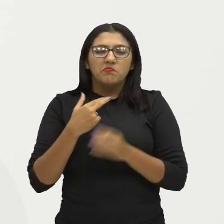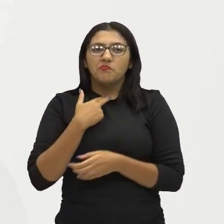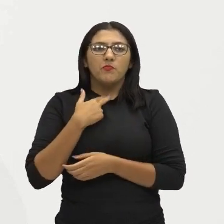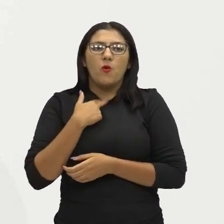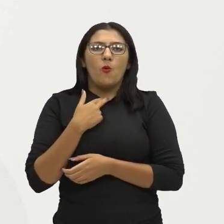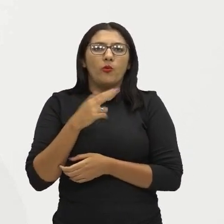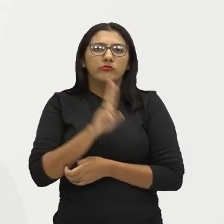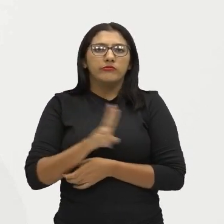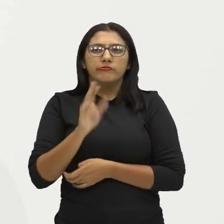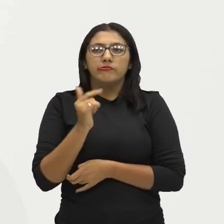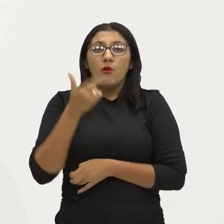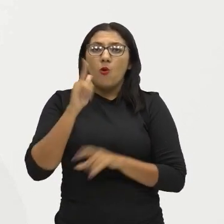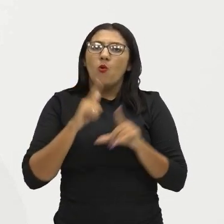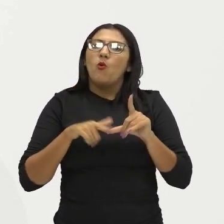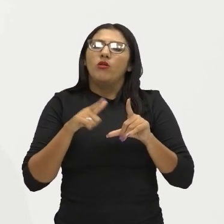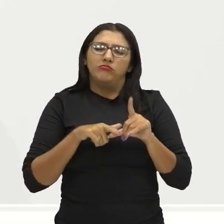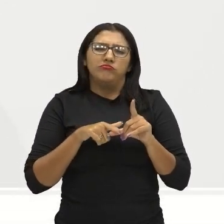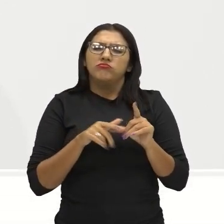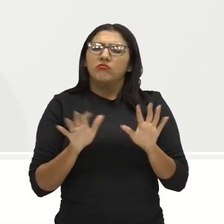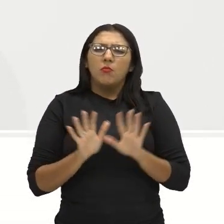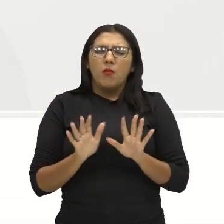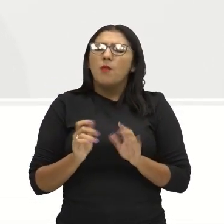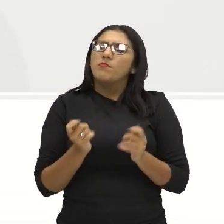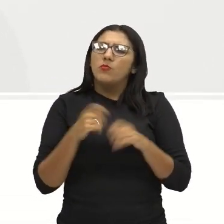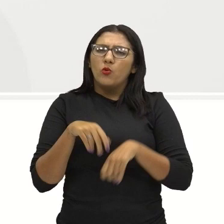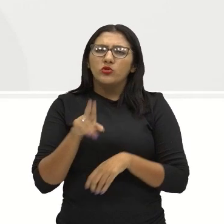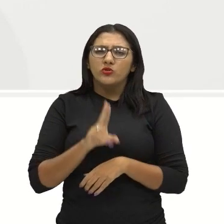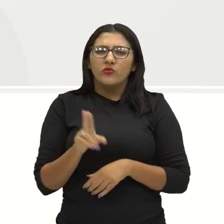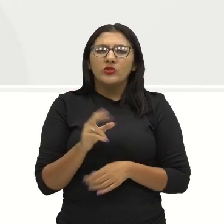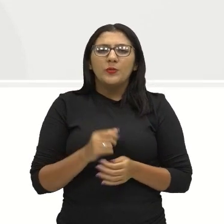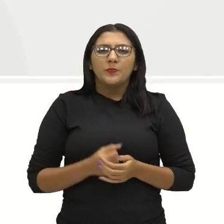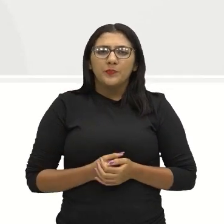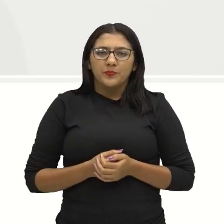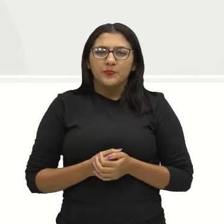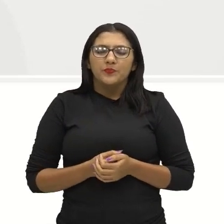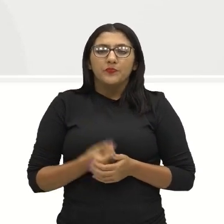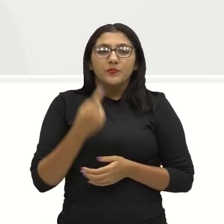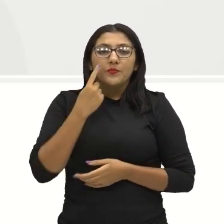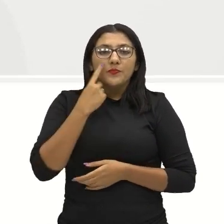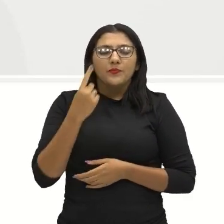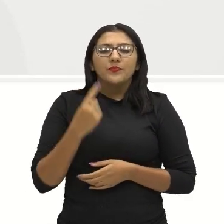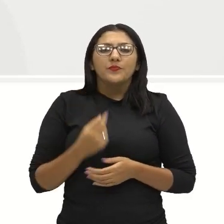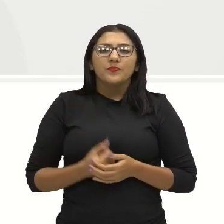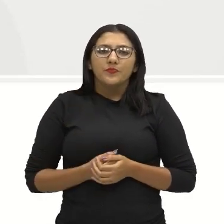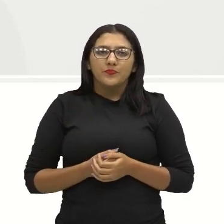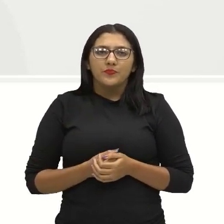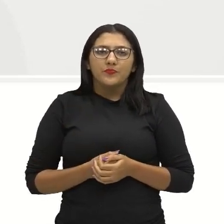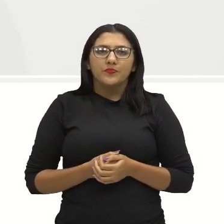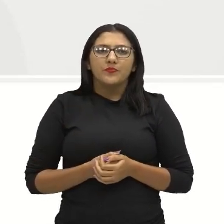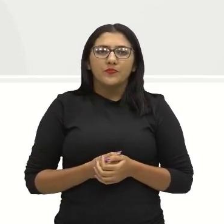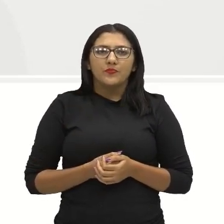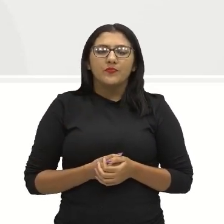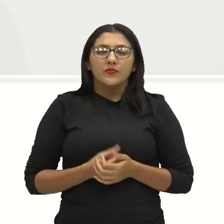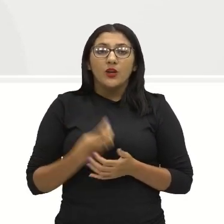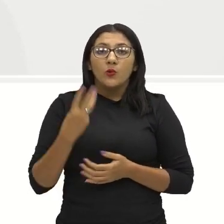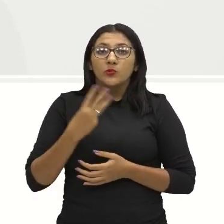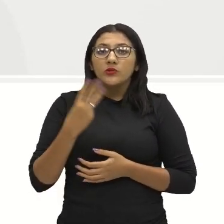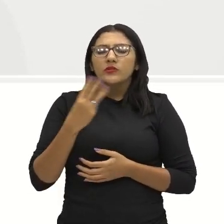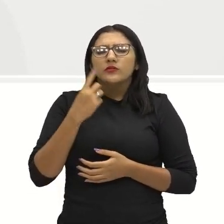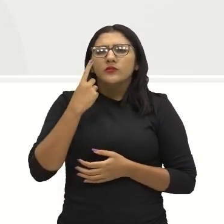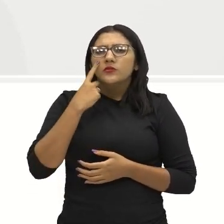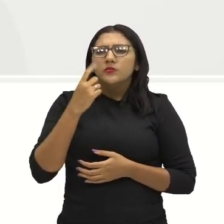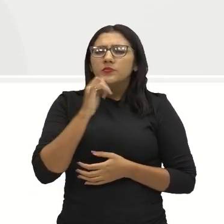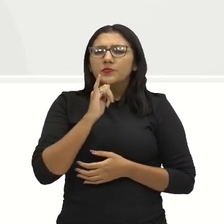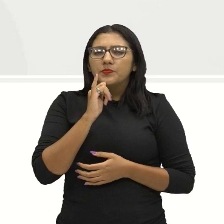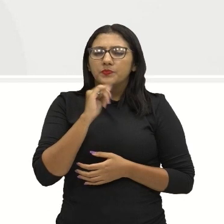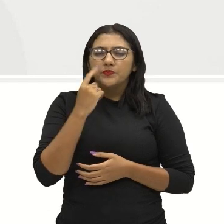usar uma outra. Beleza? Sigamos. Vamos ver agora a terceira